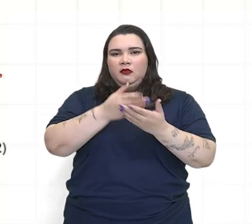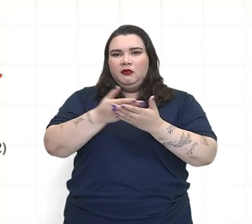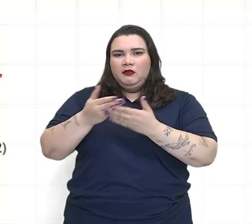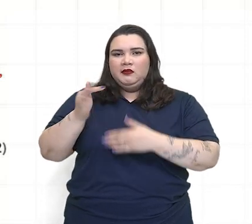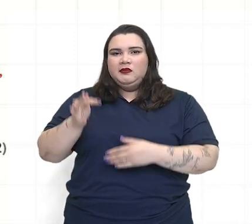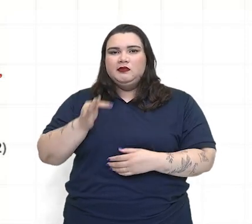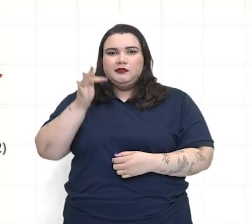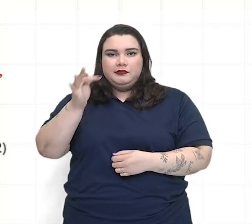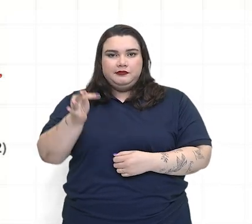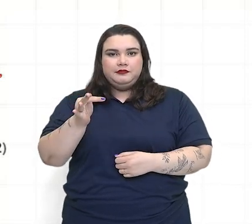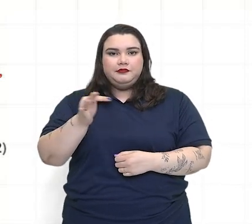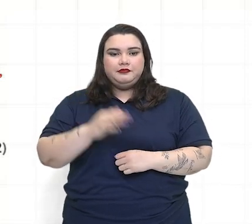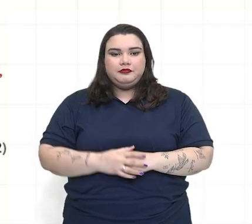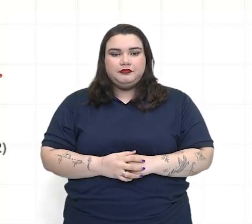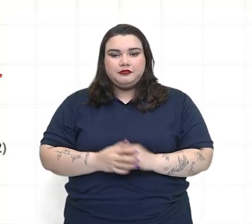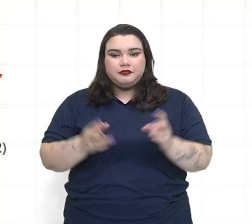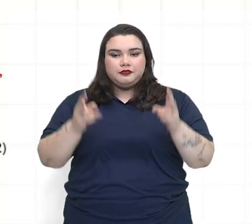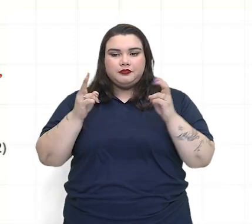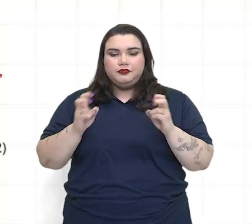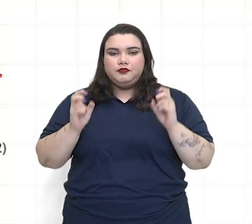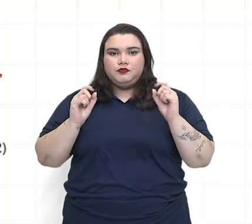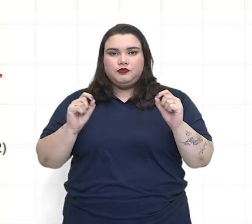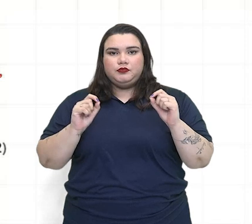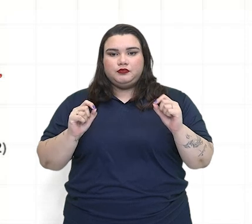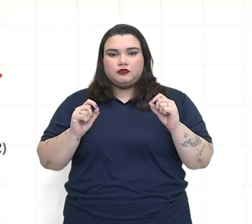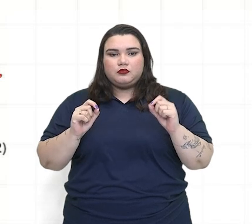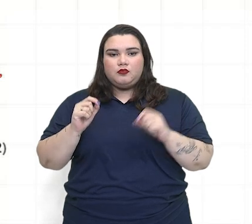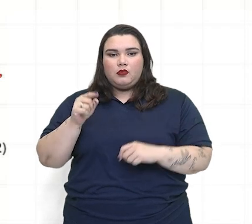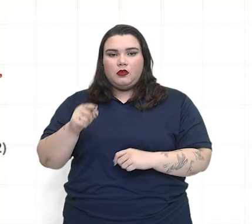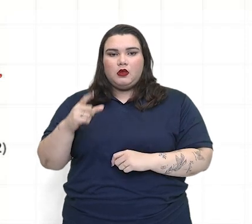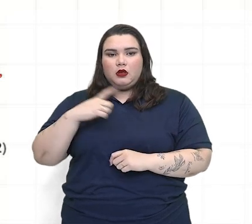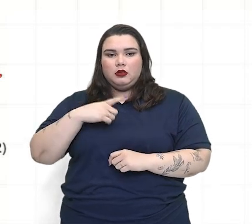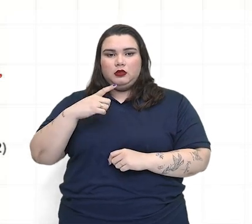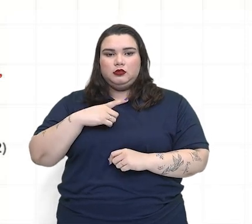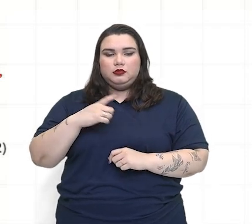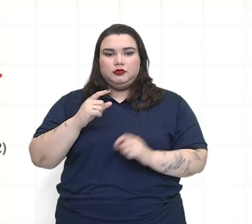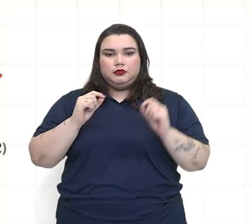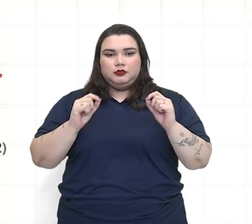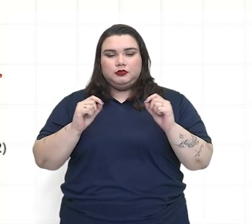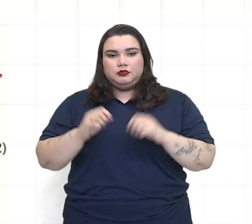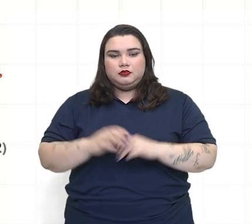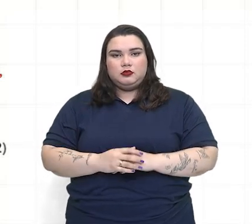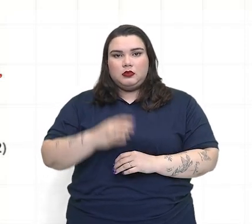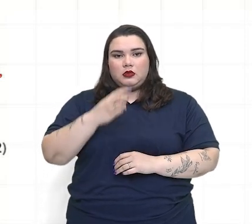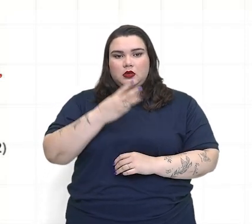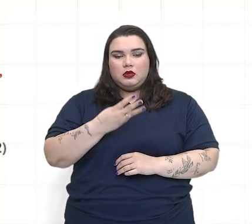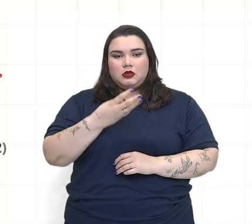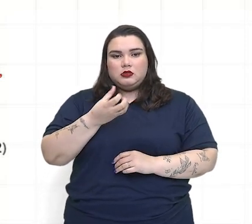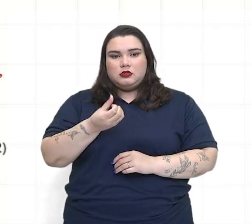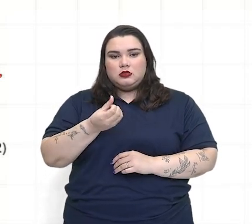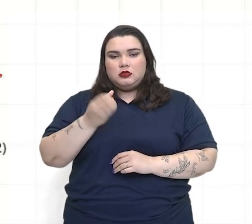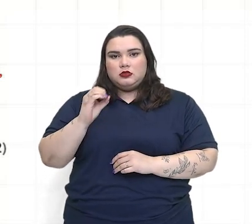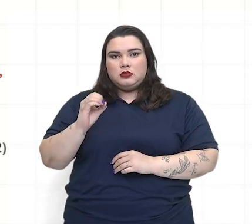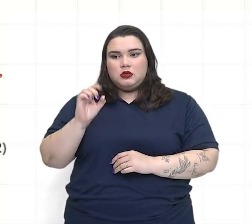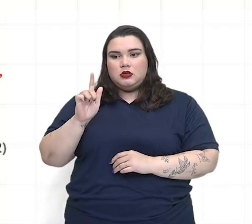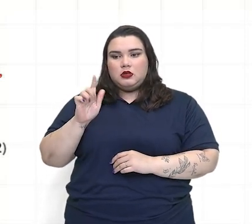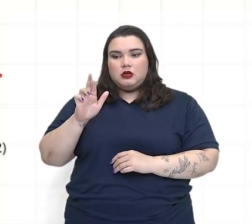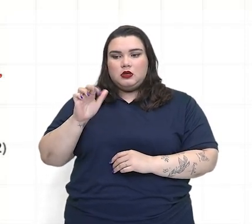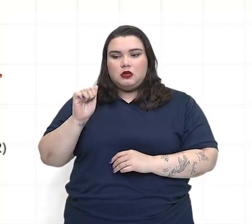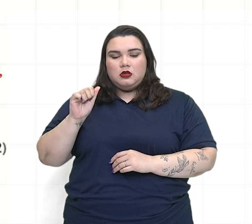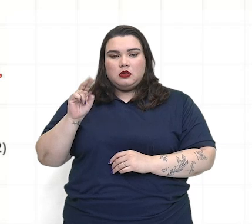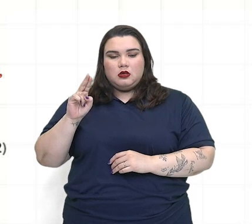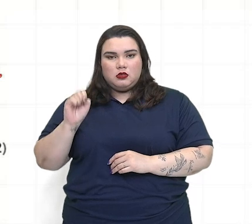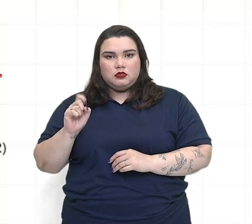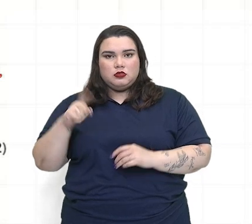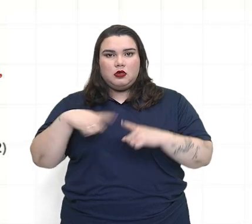né, ver que uma circunferência, ela possui o quê? 360 graus, que é uma volta